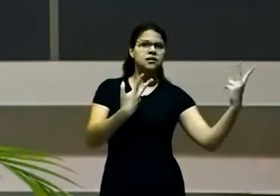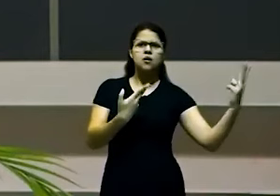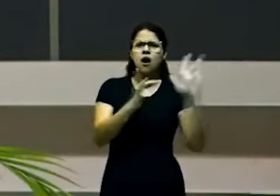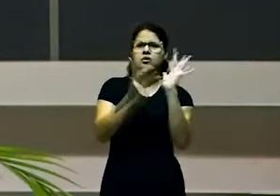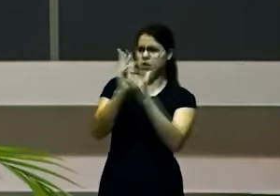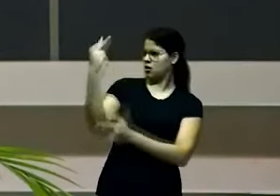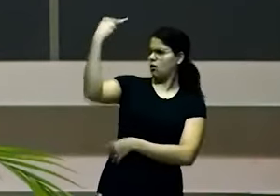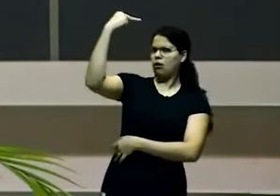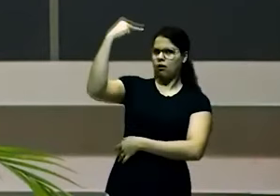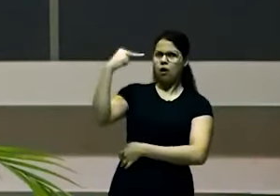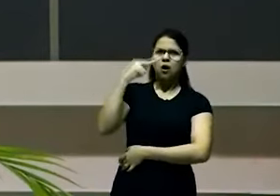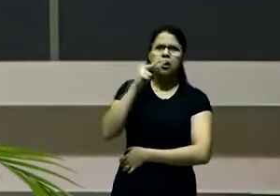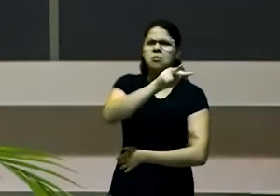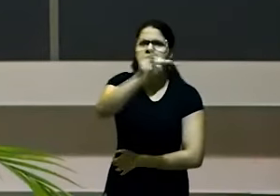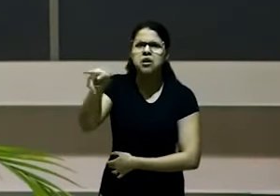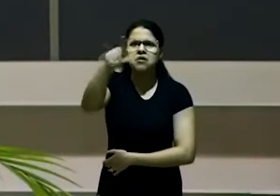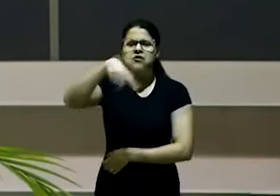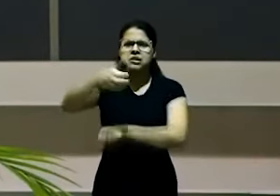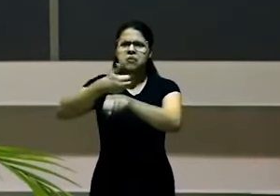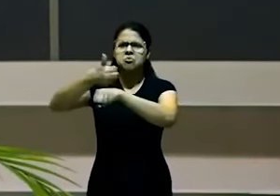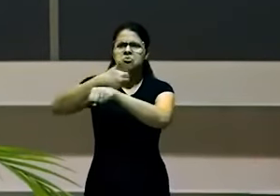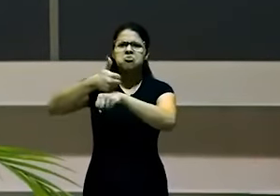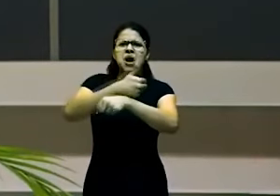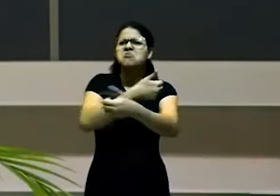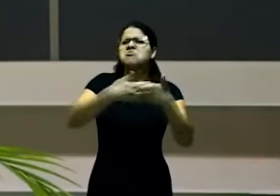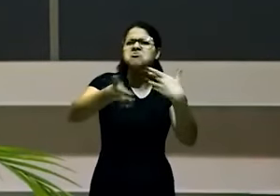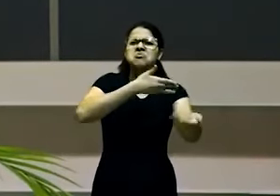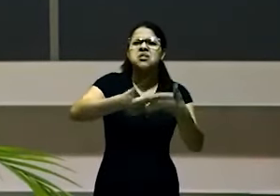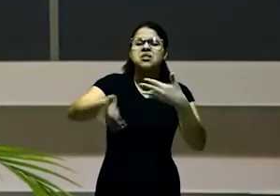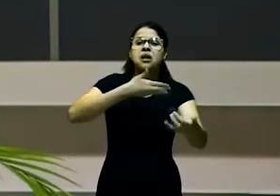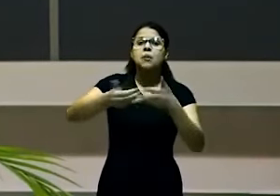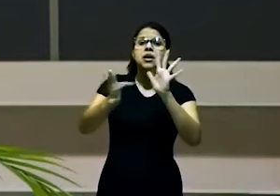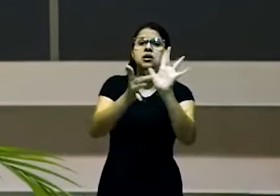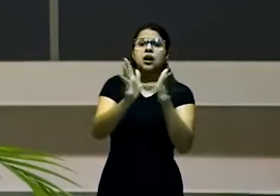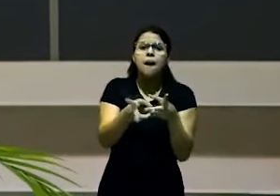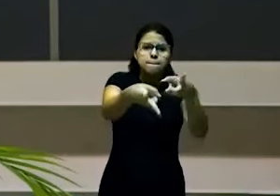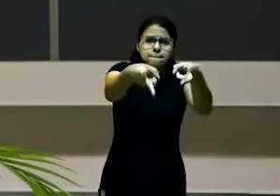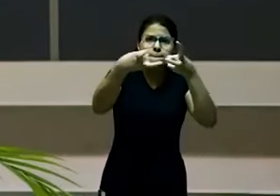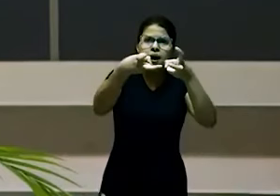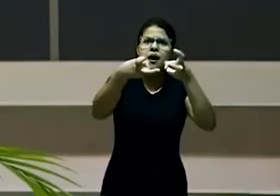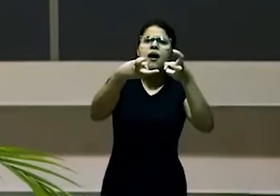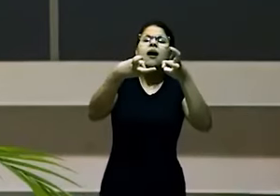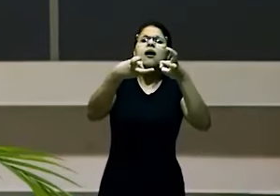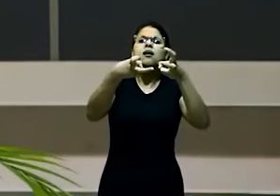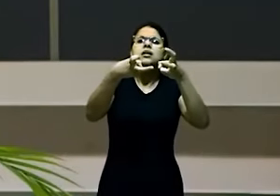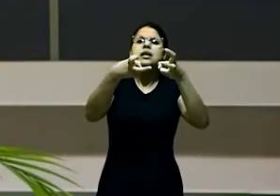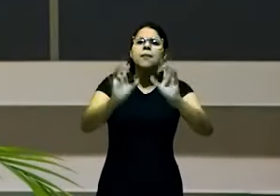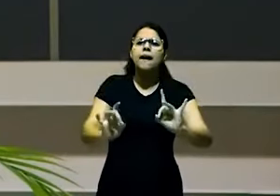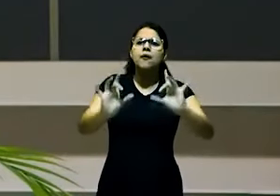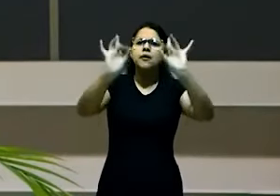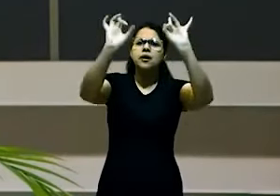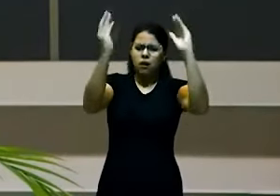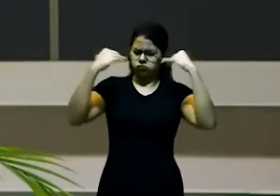você um pedreiro uma doméstica qualquer coisa e ele conseguiu enxergar em nós aquilo que ninguém